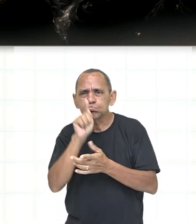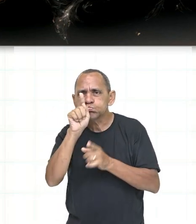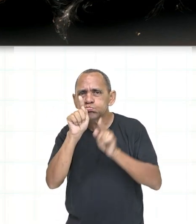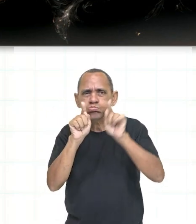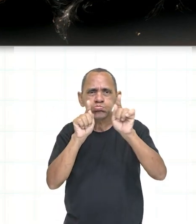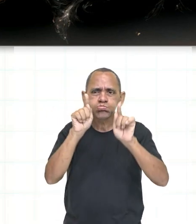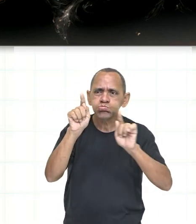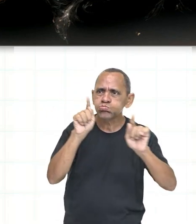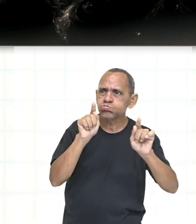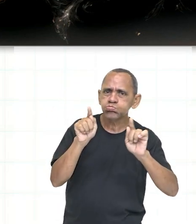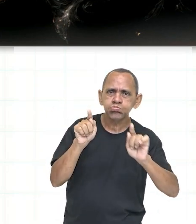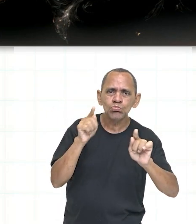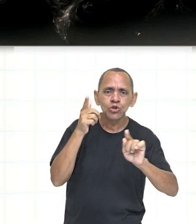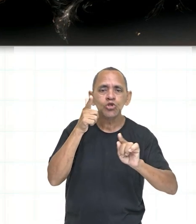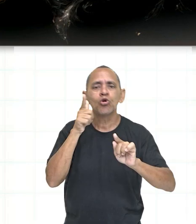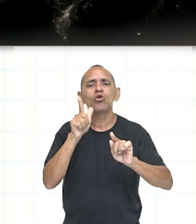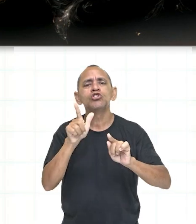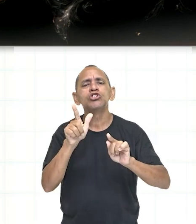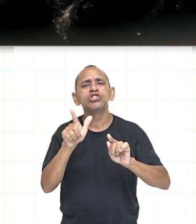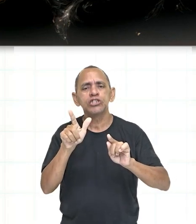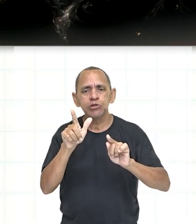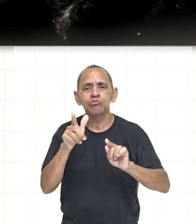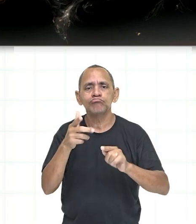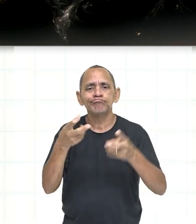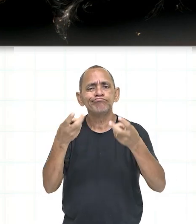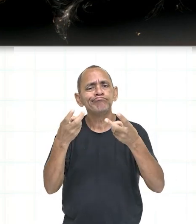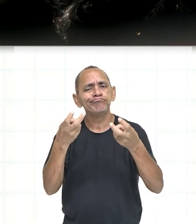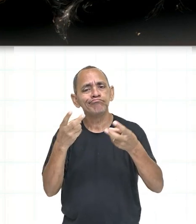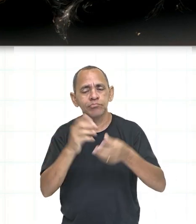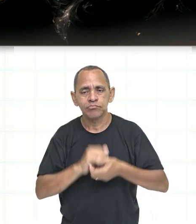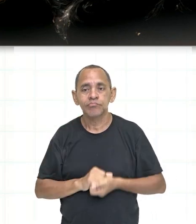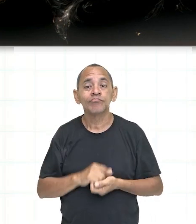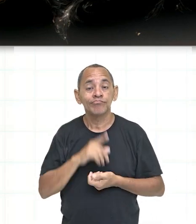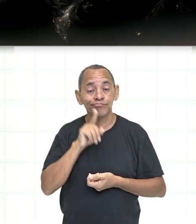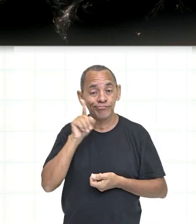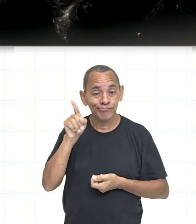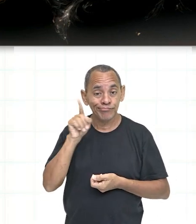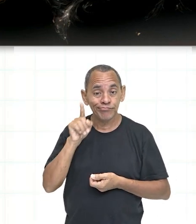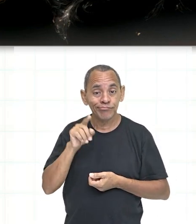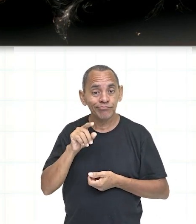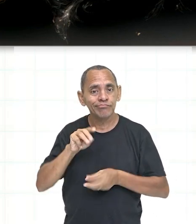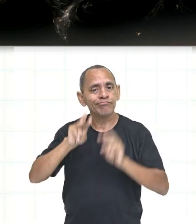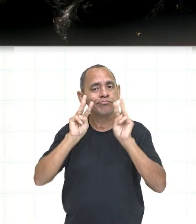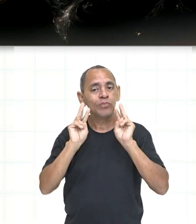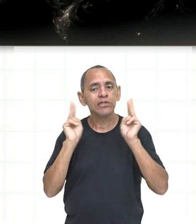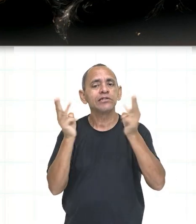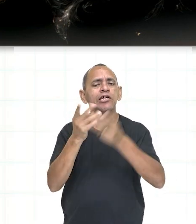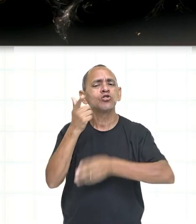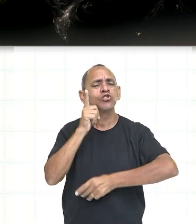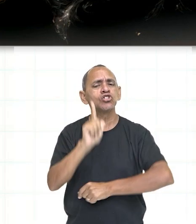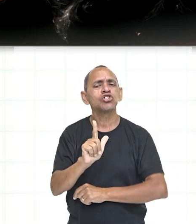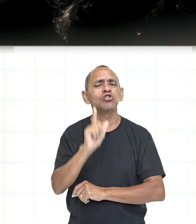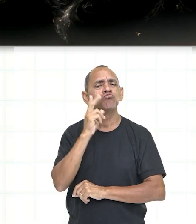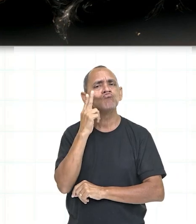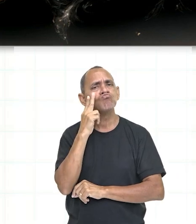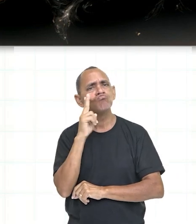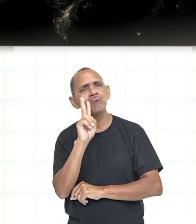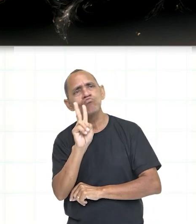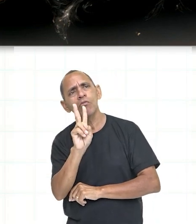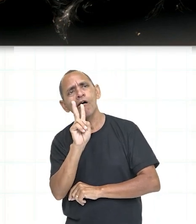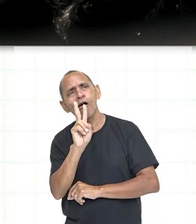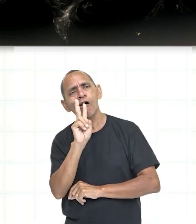que não são negros, tanto o amarelo quanto o branco? Aquilo são as matérias, aquilo que nós conseguimos ver no espaço. Todo aquele restante